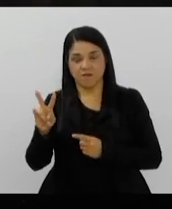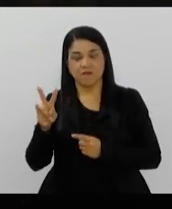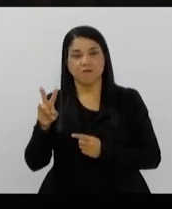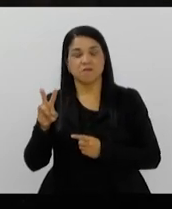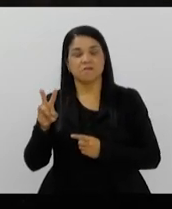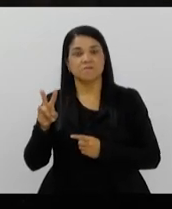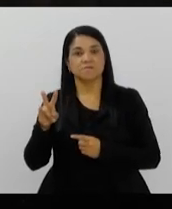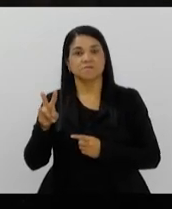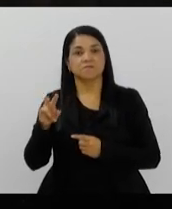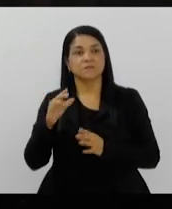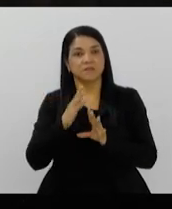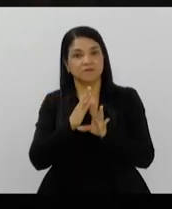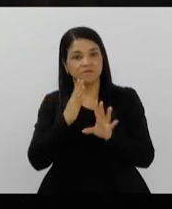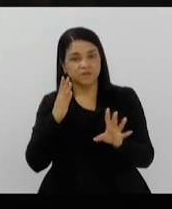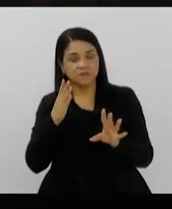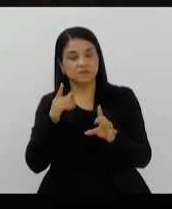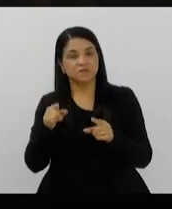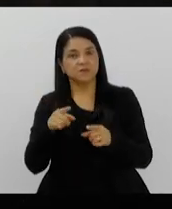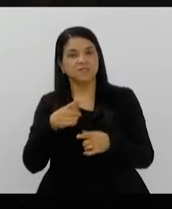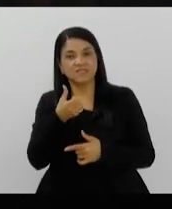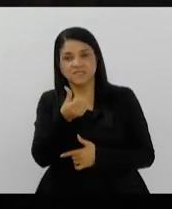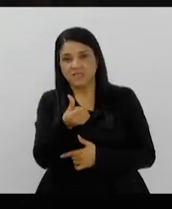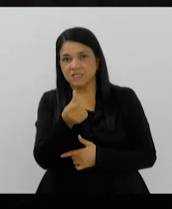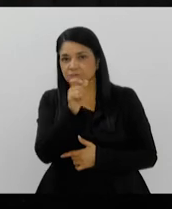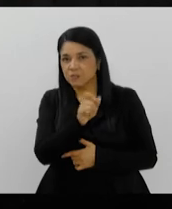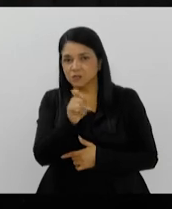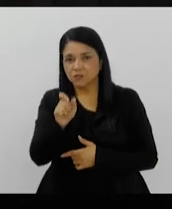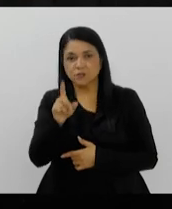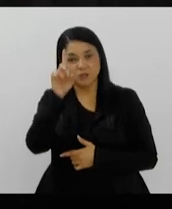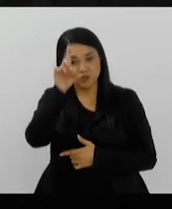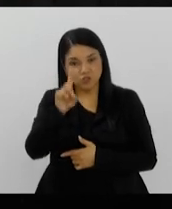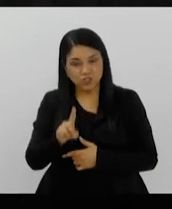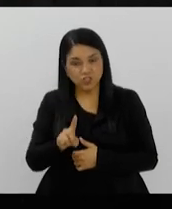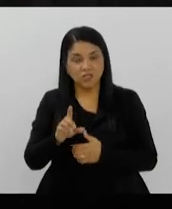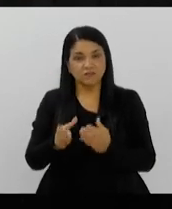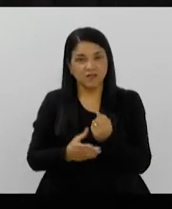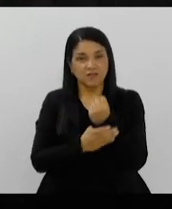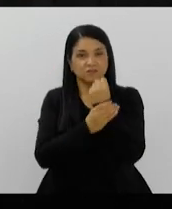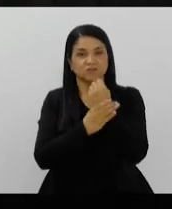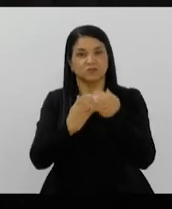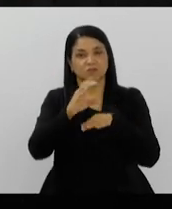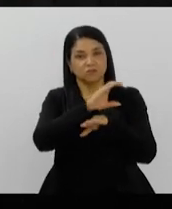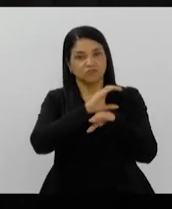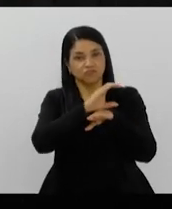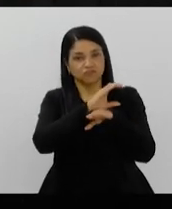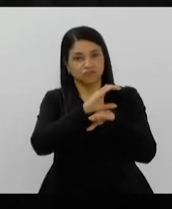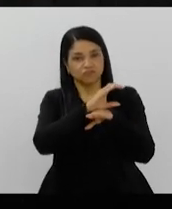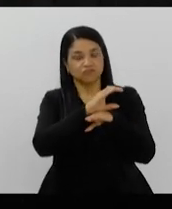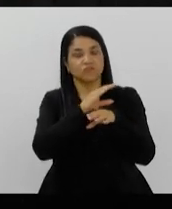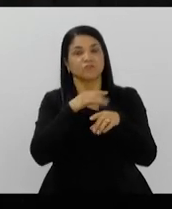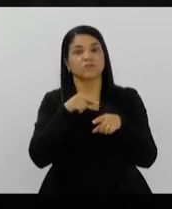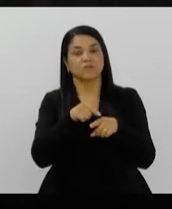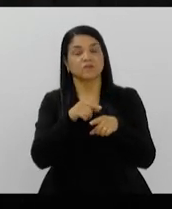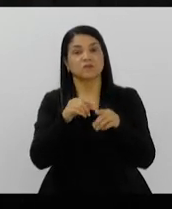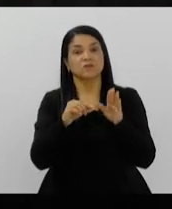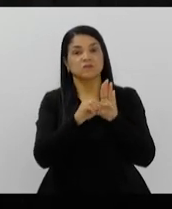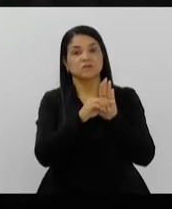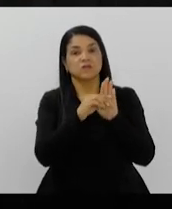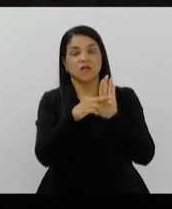para poderem ter o direito garantido na Constituição, garantido pelos princípios do SUS, de sobreviverem.